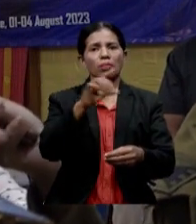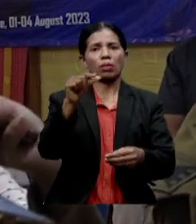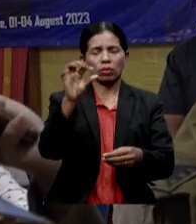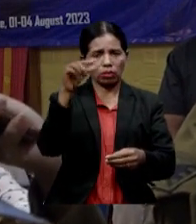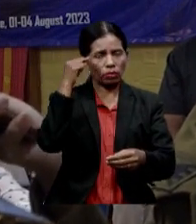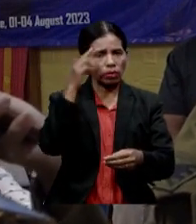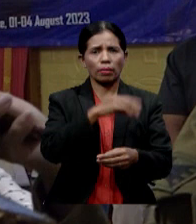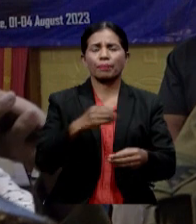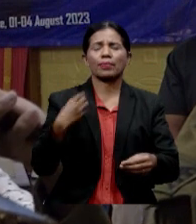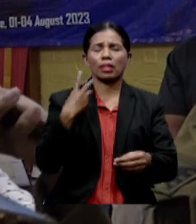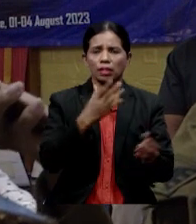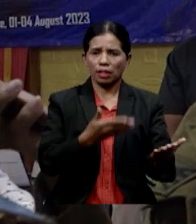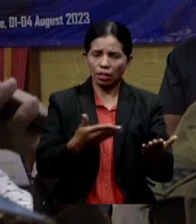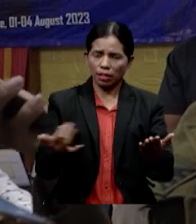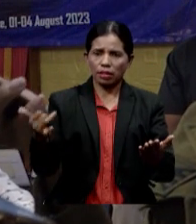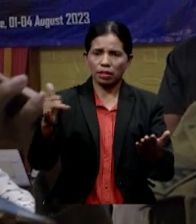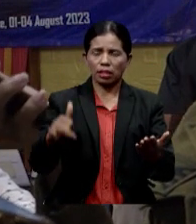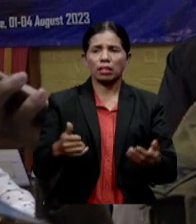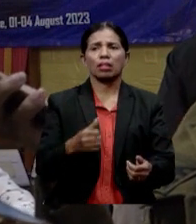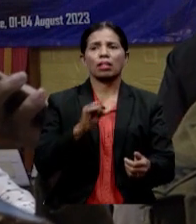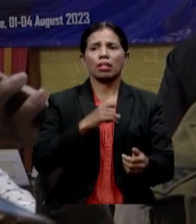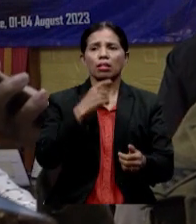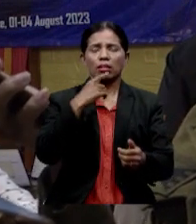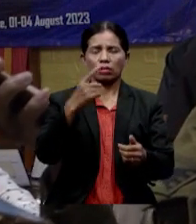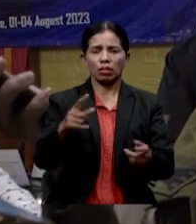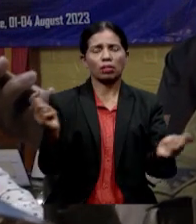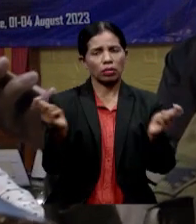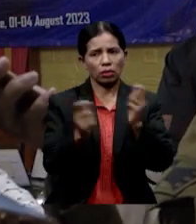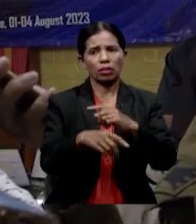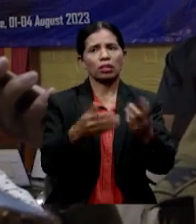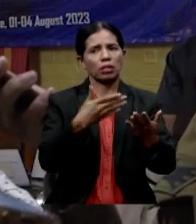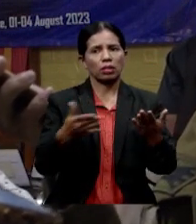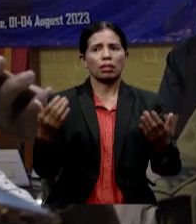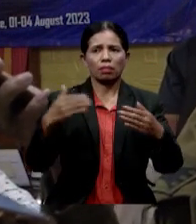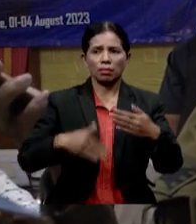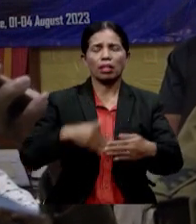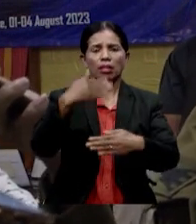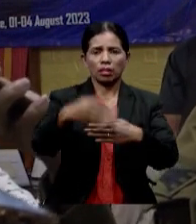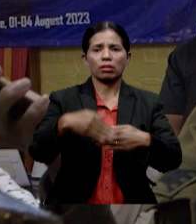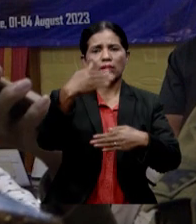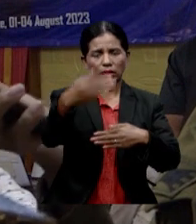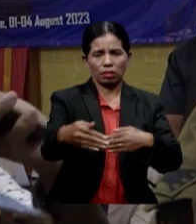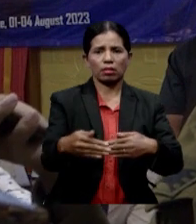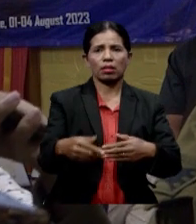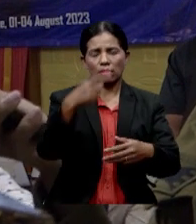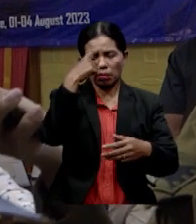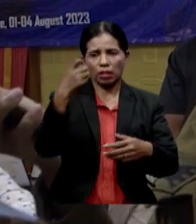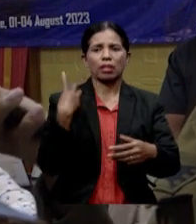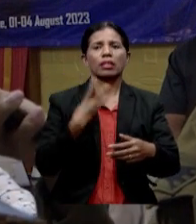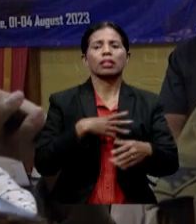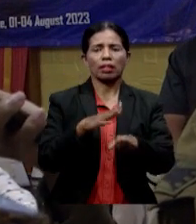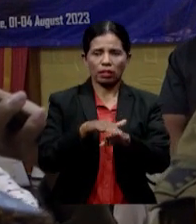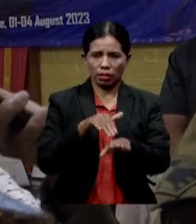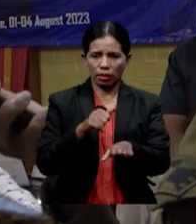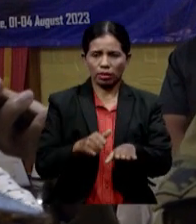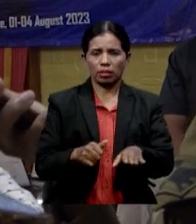o processo se era balo quando o tempo lê, e o tempo transição, né? Se a balo em belo, haxuit liu. Também nem que teria neném,